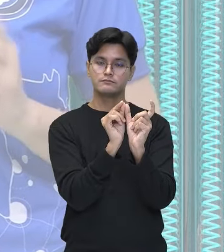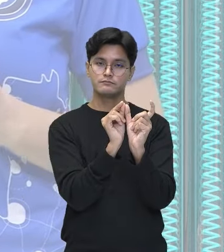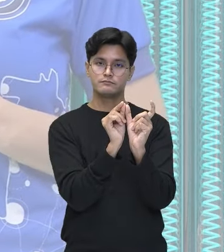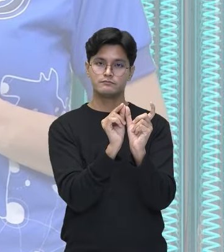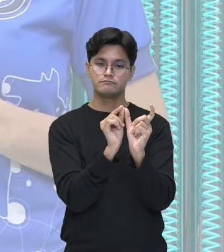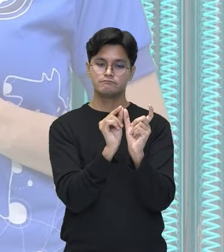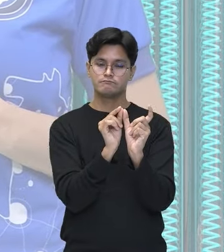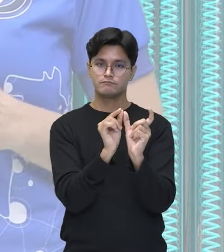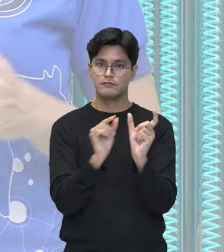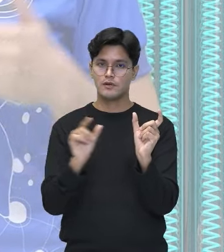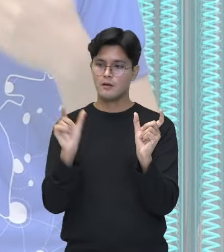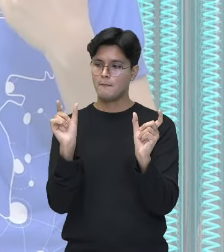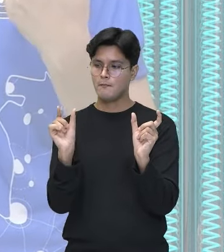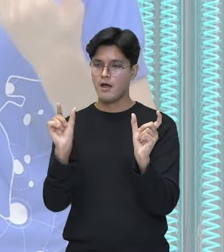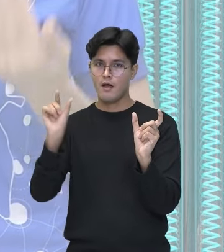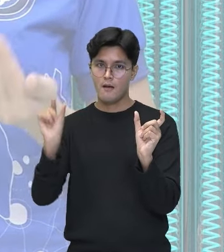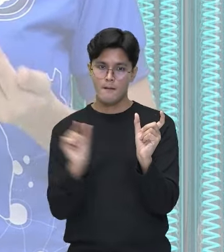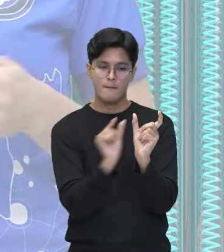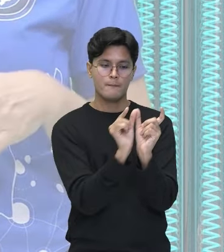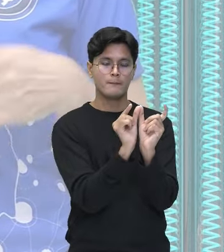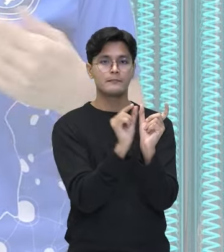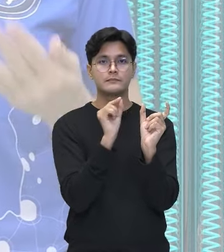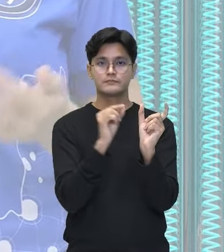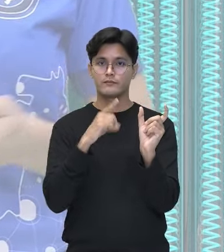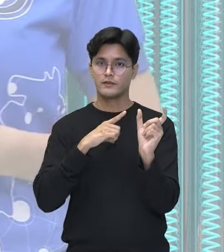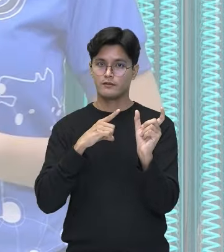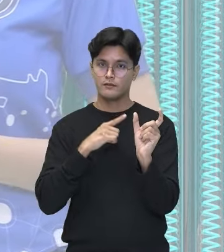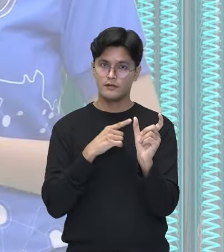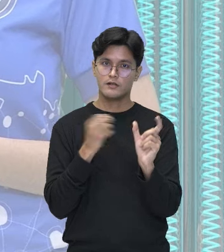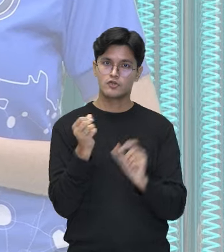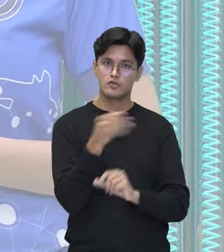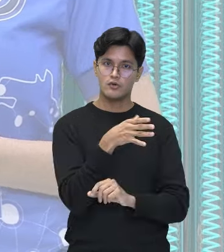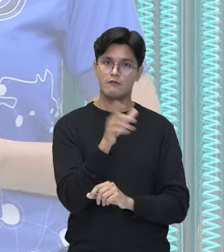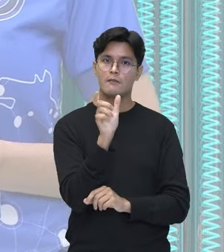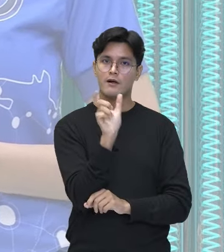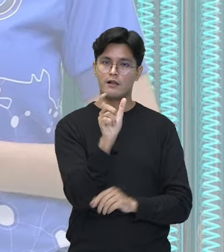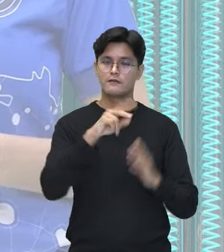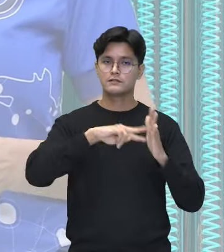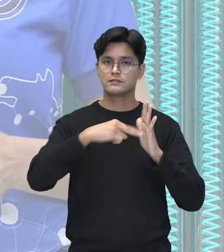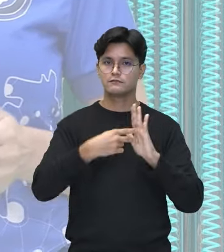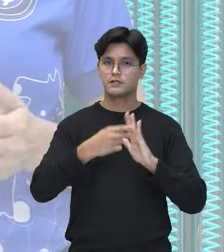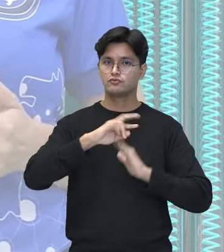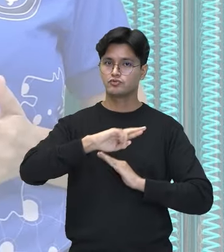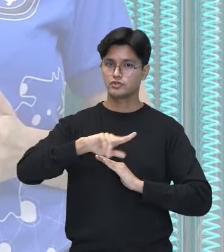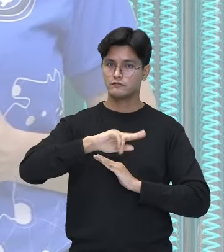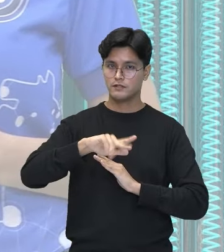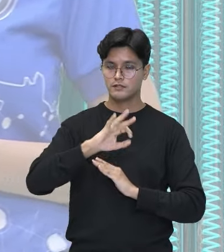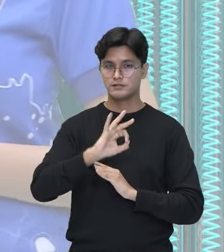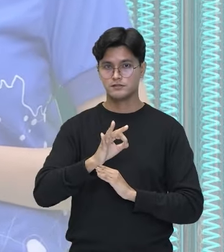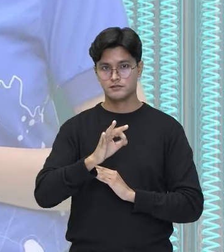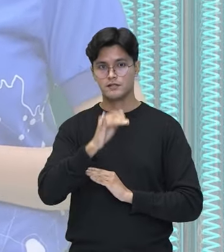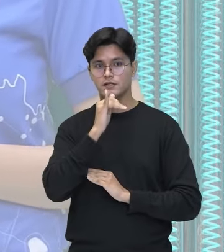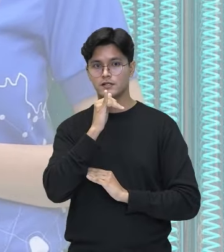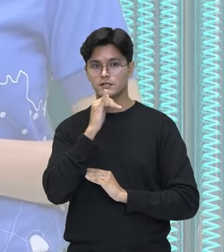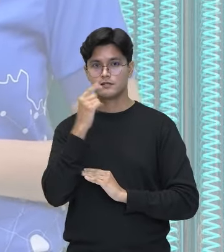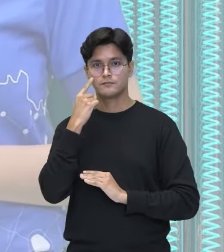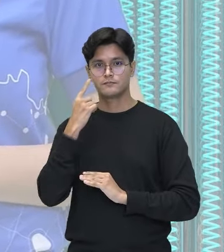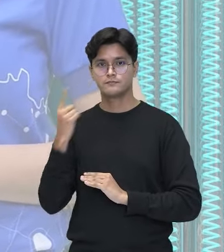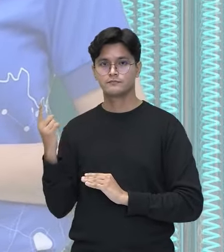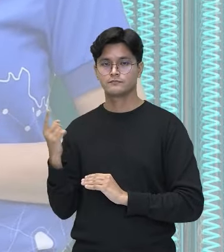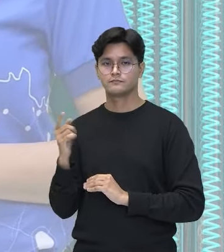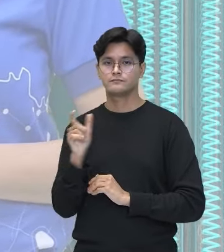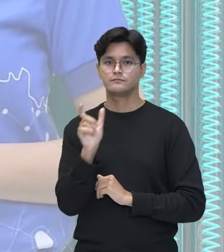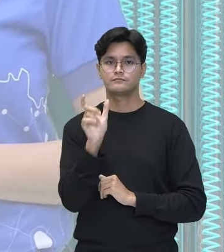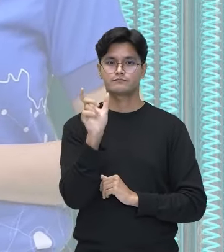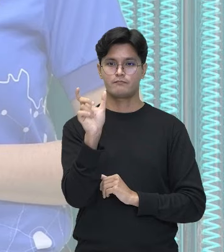na frente do root, eu já tenho uma nova palavra, um novo significado, right? Então, vamos ver exemplos aqui junto comigo. Então,